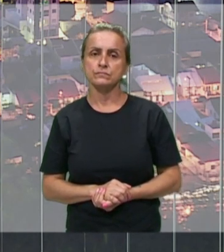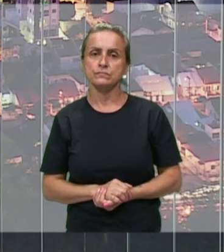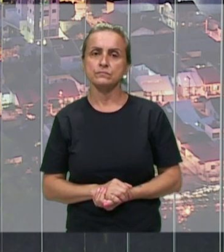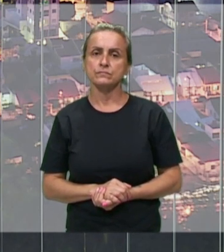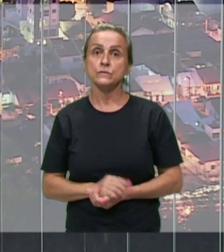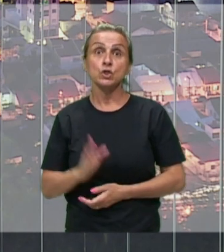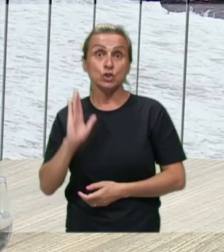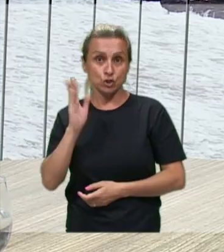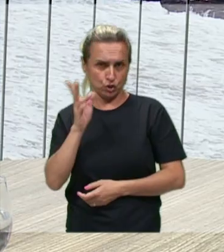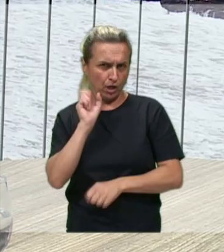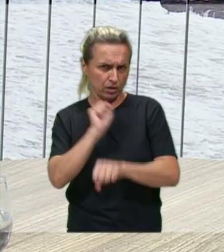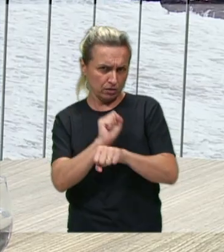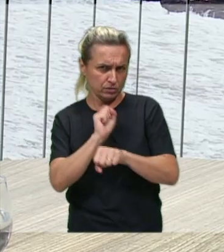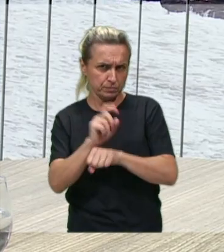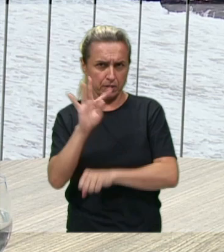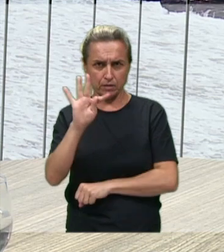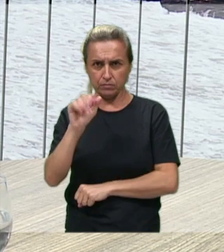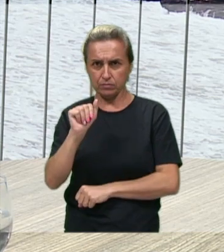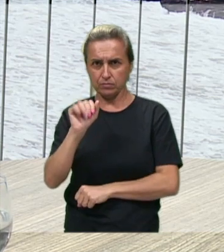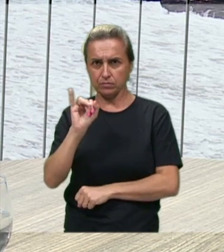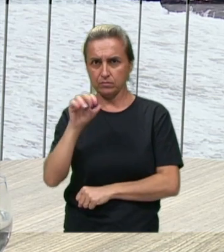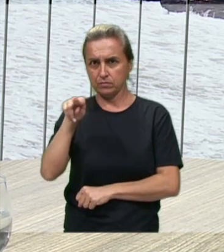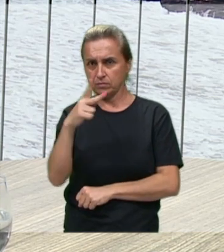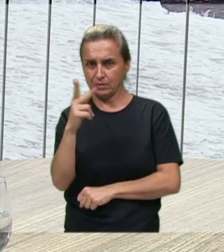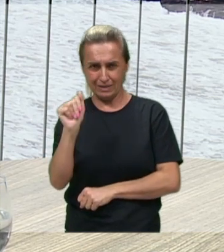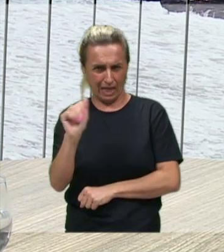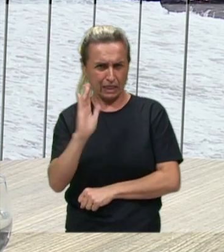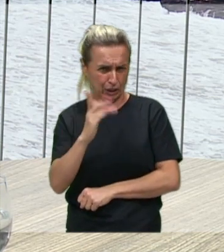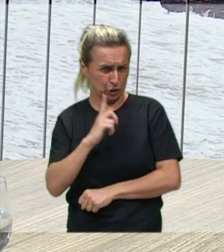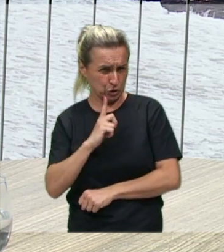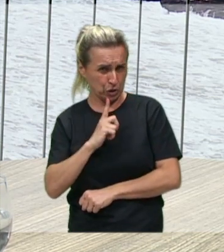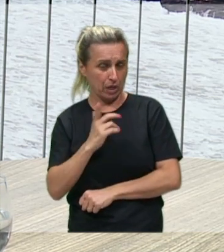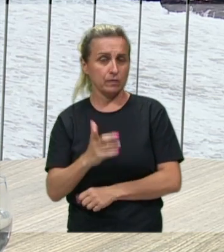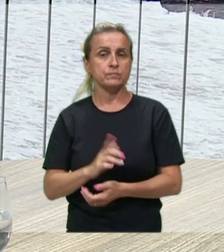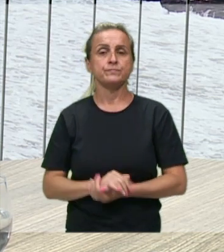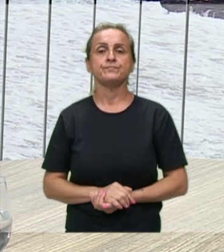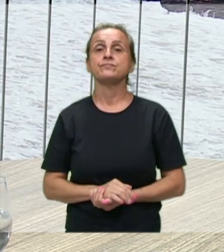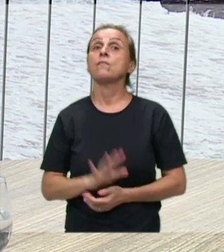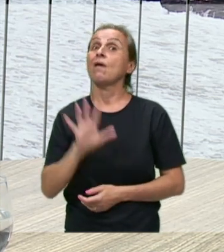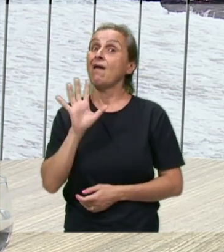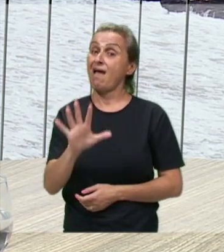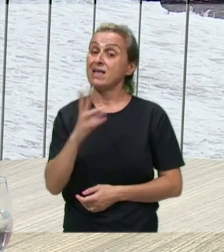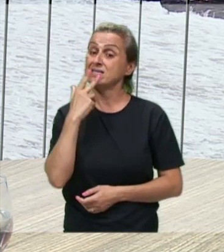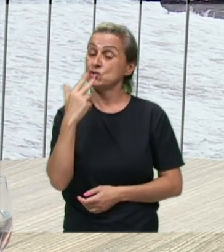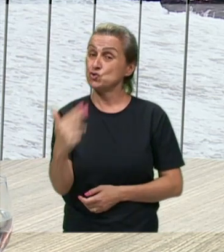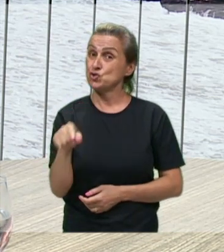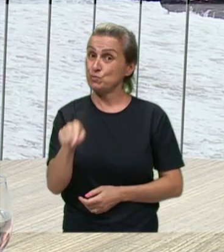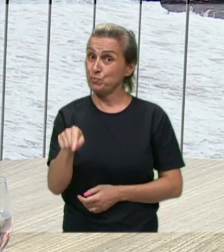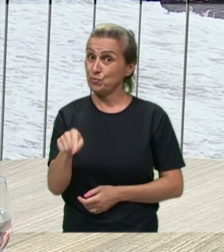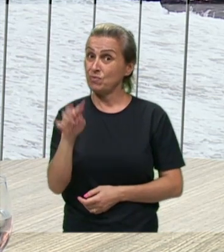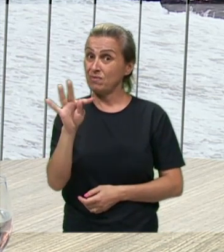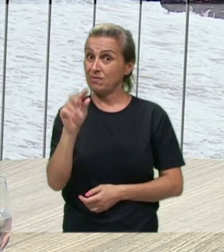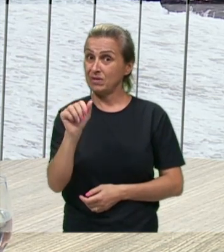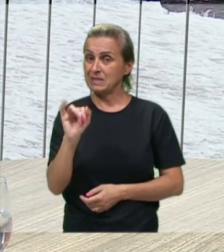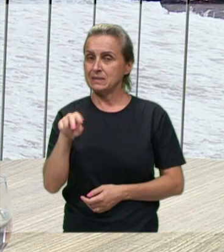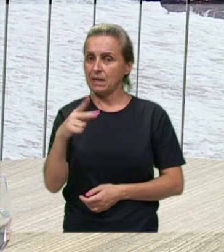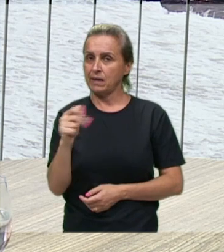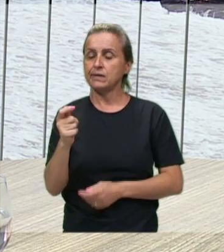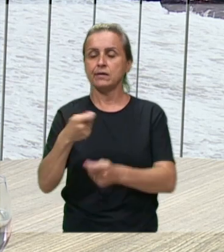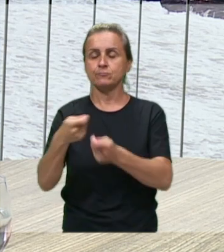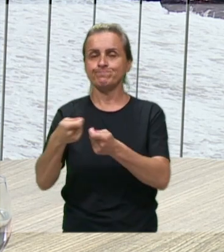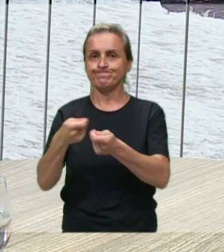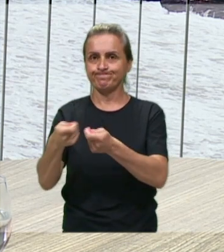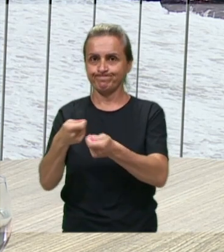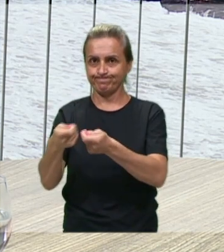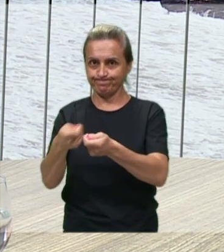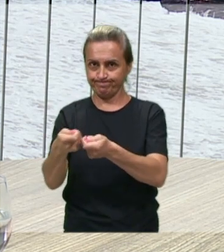tainha? Então, a tainha já é uma questão mais, uma espécie controlada. né? Mudou o governo,